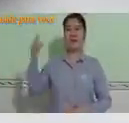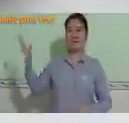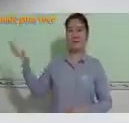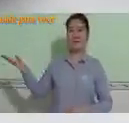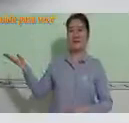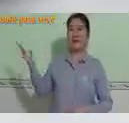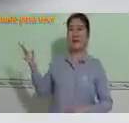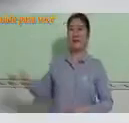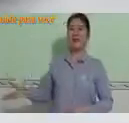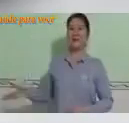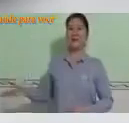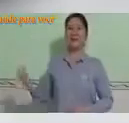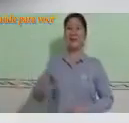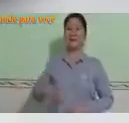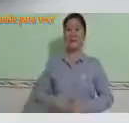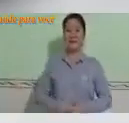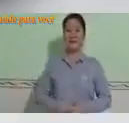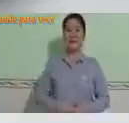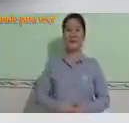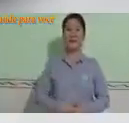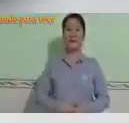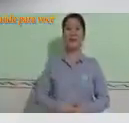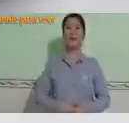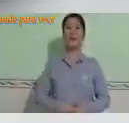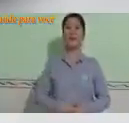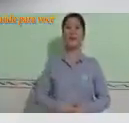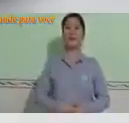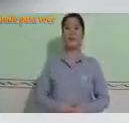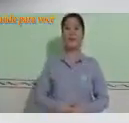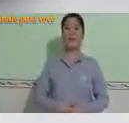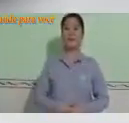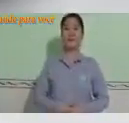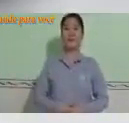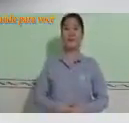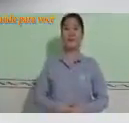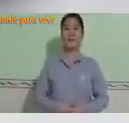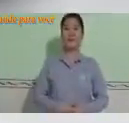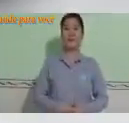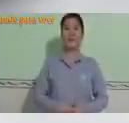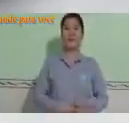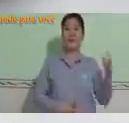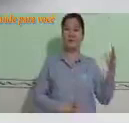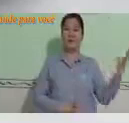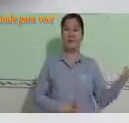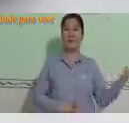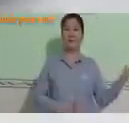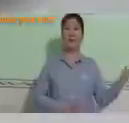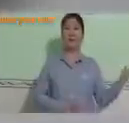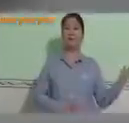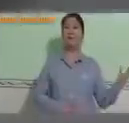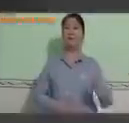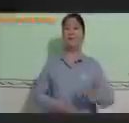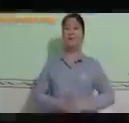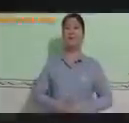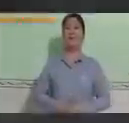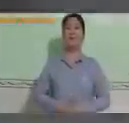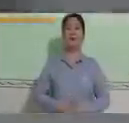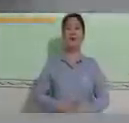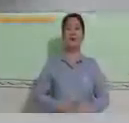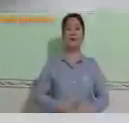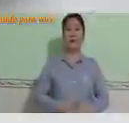levantar as sobrancelhas, aproximar as sobrancelhas, formando rugas verticais, franzir a